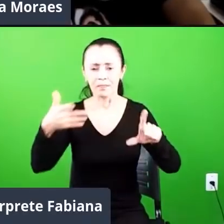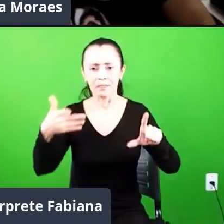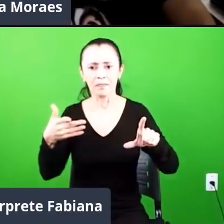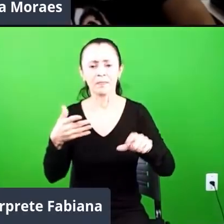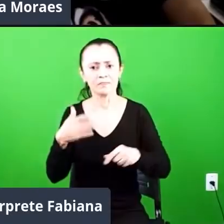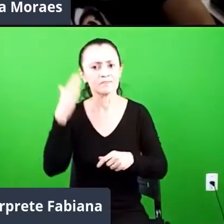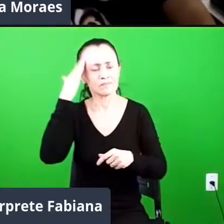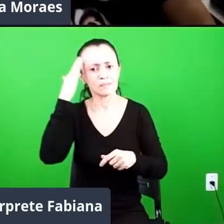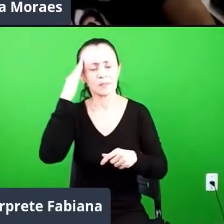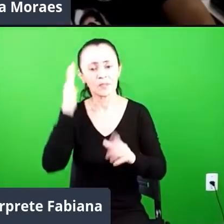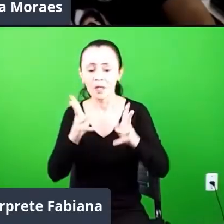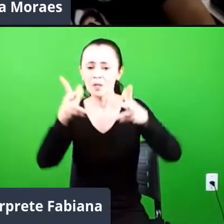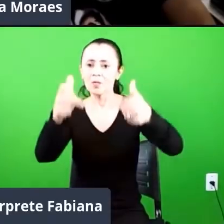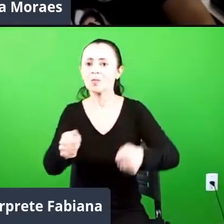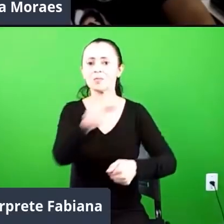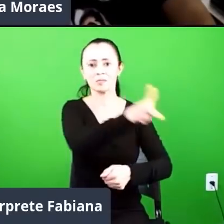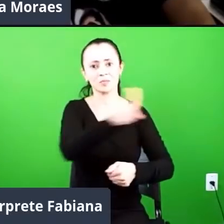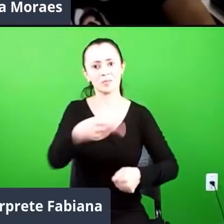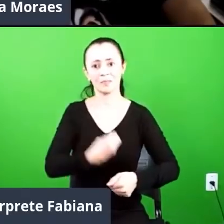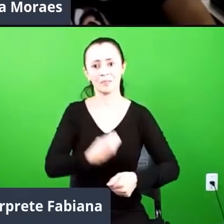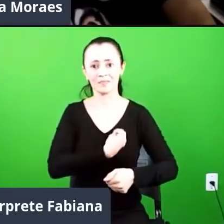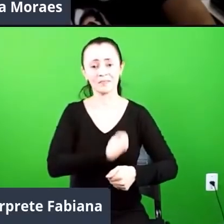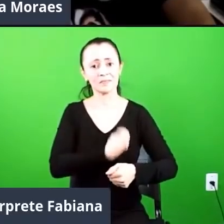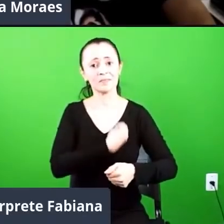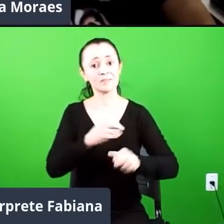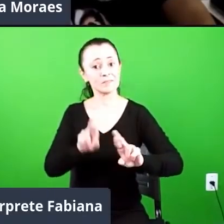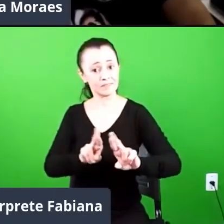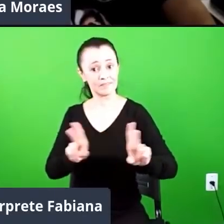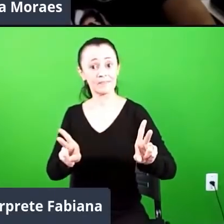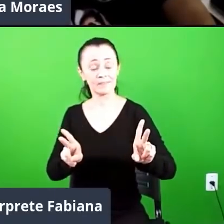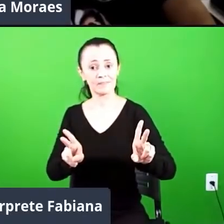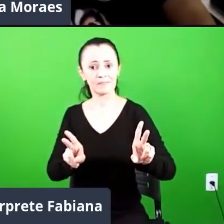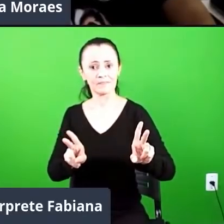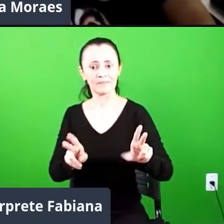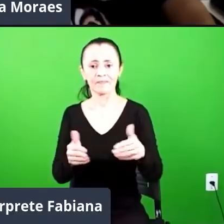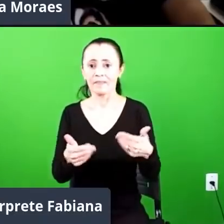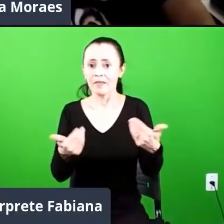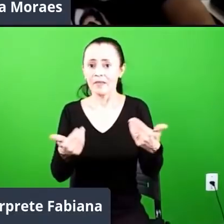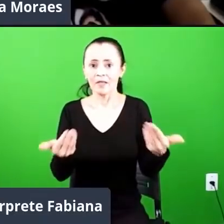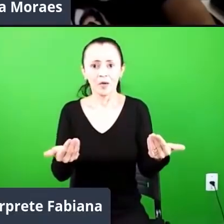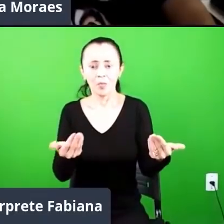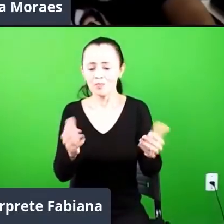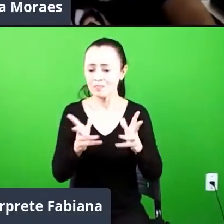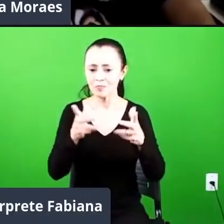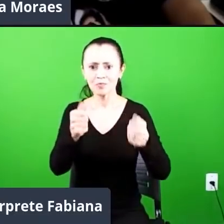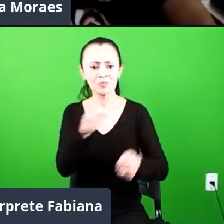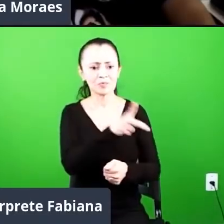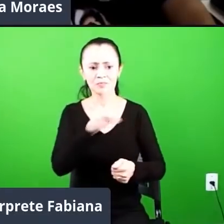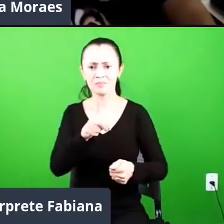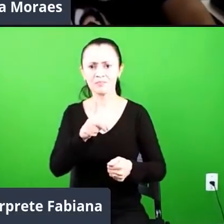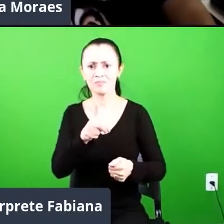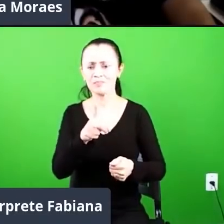os professores presentes, ela aconteceria de outra forma, né? Então, assim, é muita exposição para esse professor, né? E ele